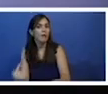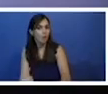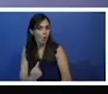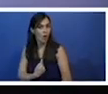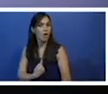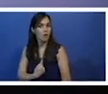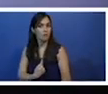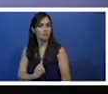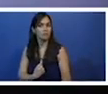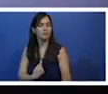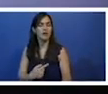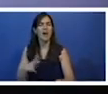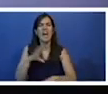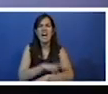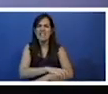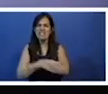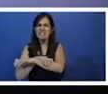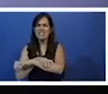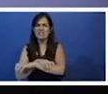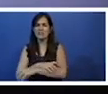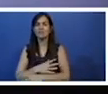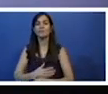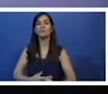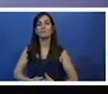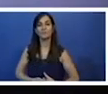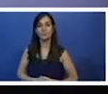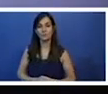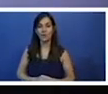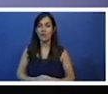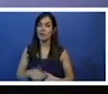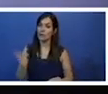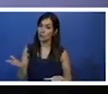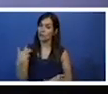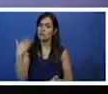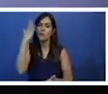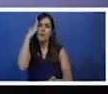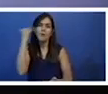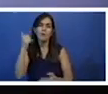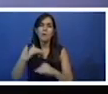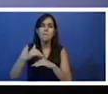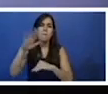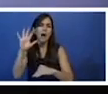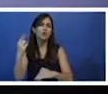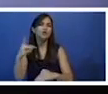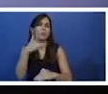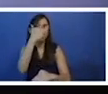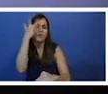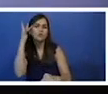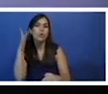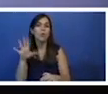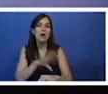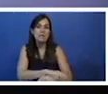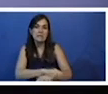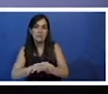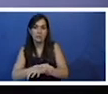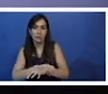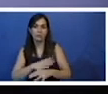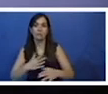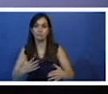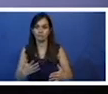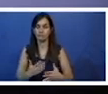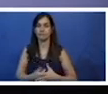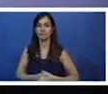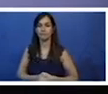Me agarrarem pelo braço. Ok? Então, mais de uma pessoa, será que o agarrou? Ou me agarrou?